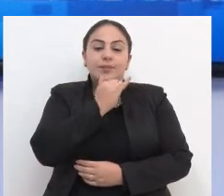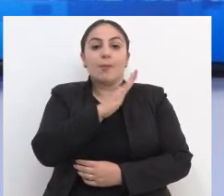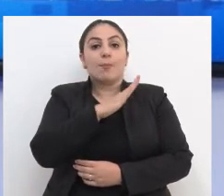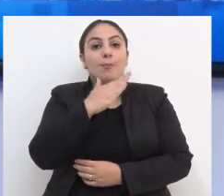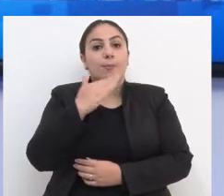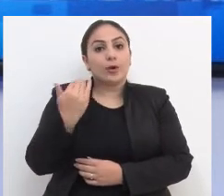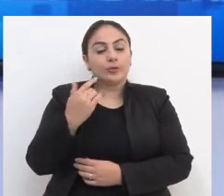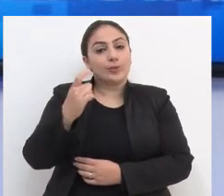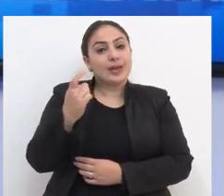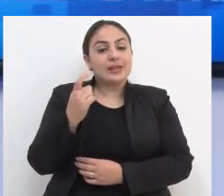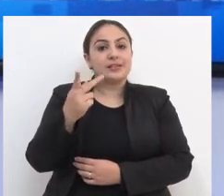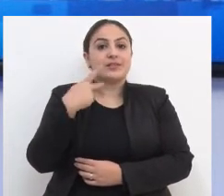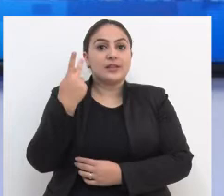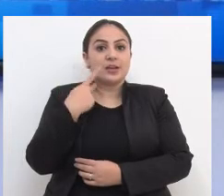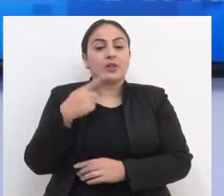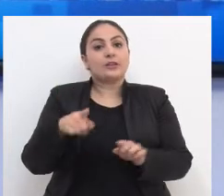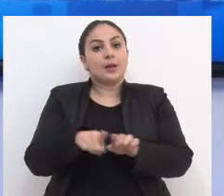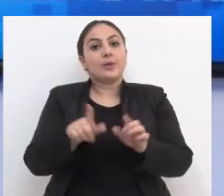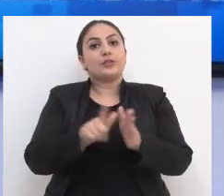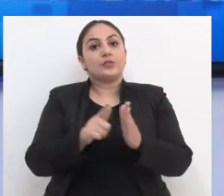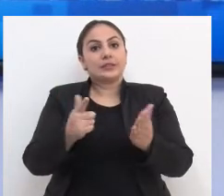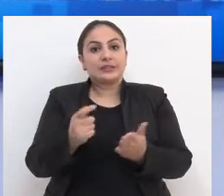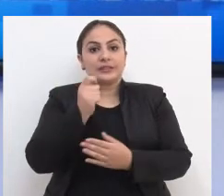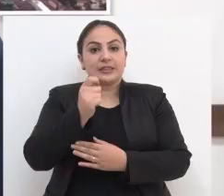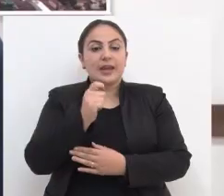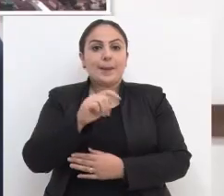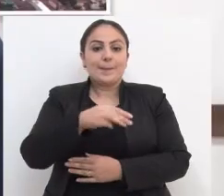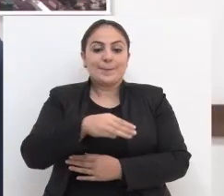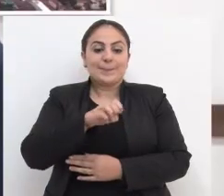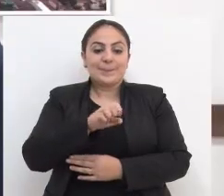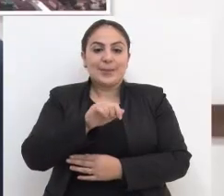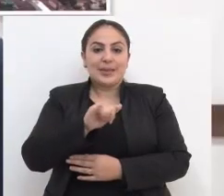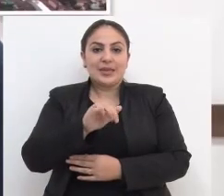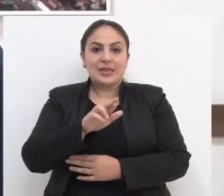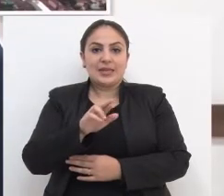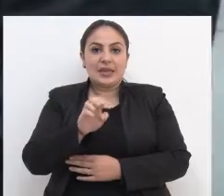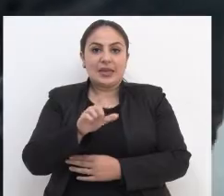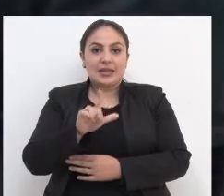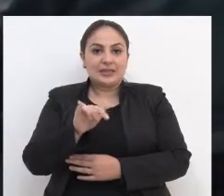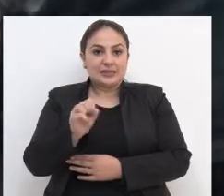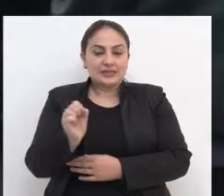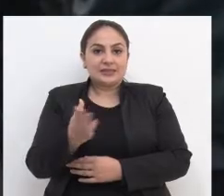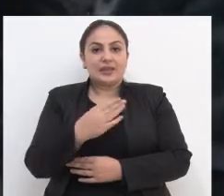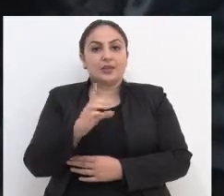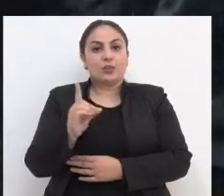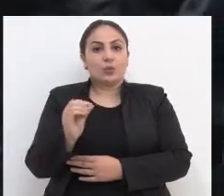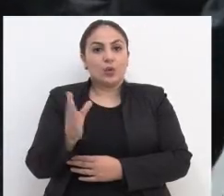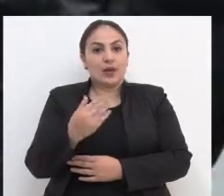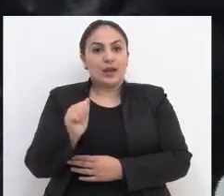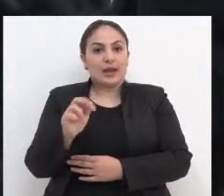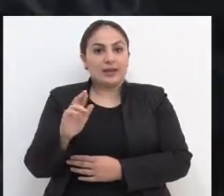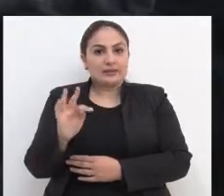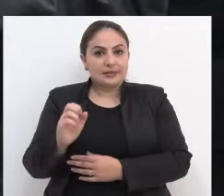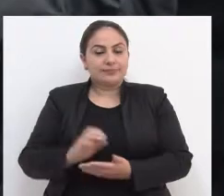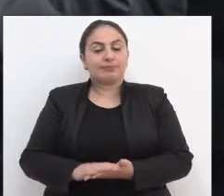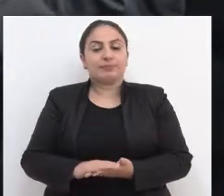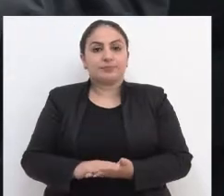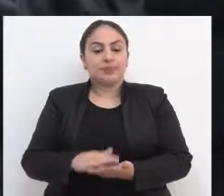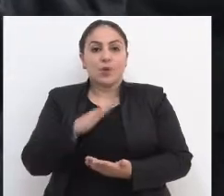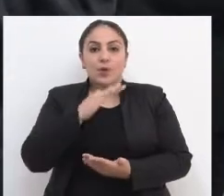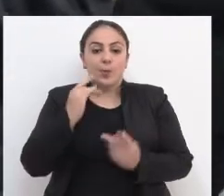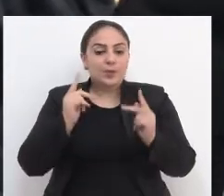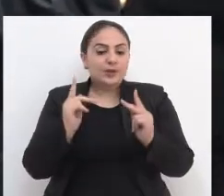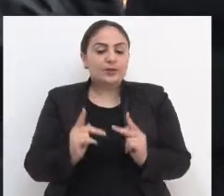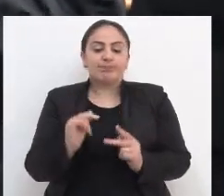do ex-vereador e jornalista Meirelles Duarte. Perdemos uma pessoa fantástica, mas fica para a história, fica o